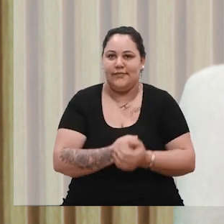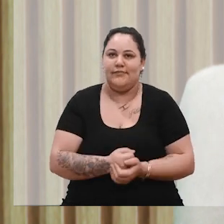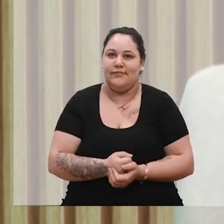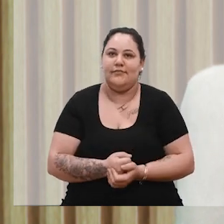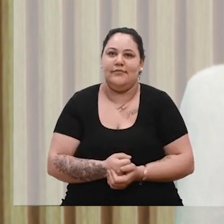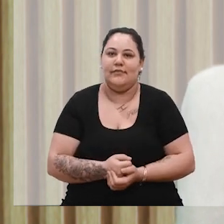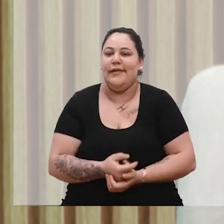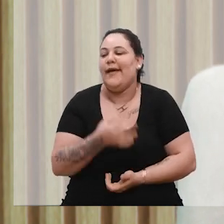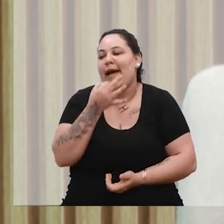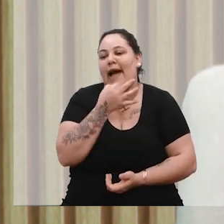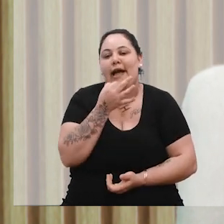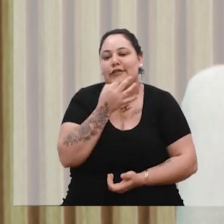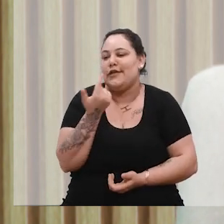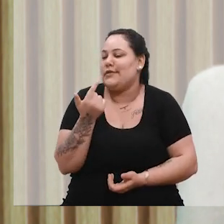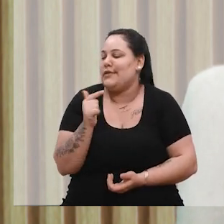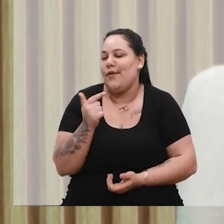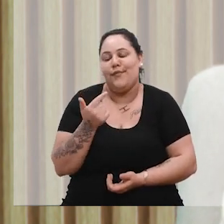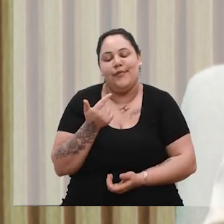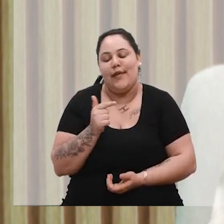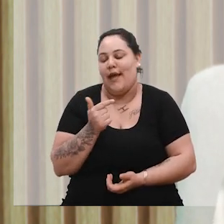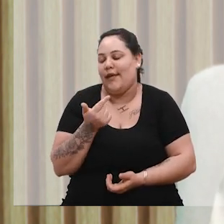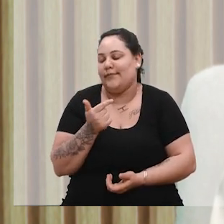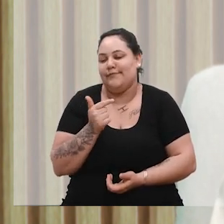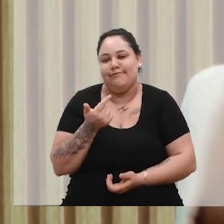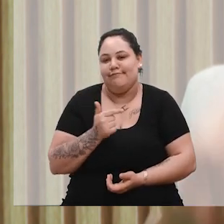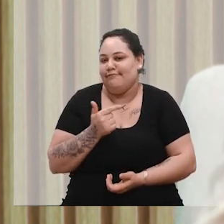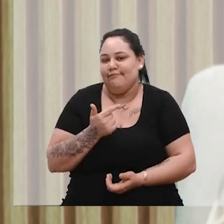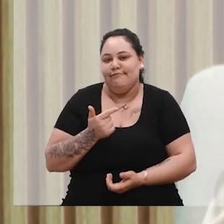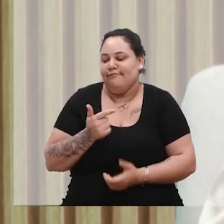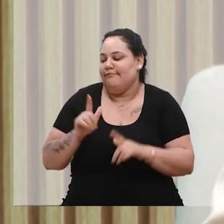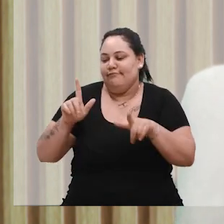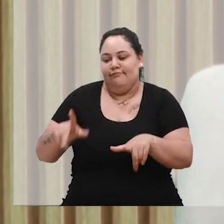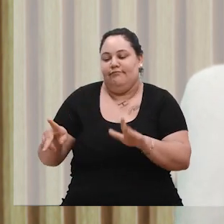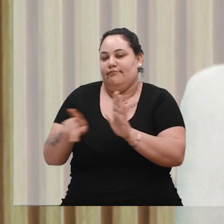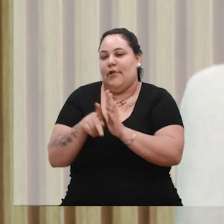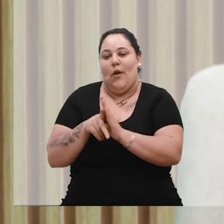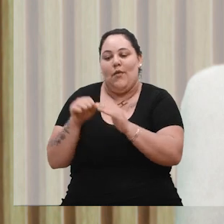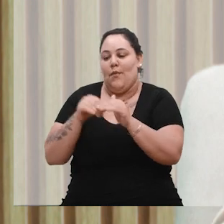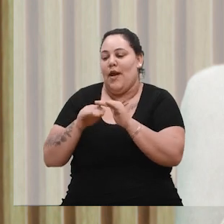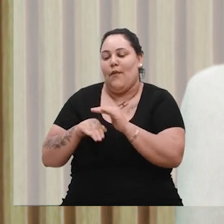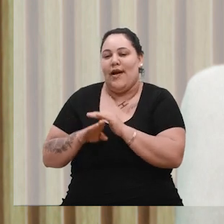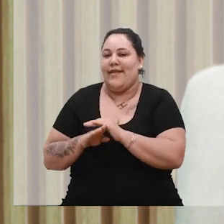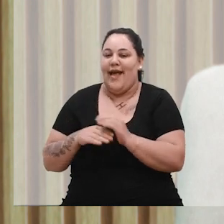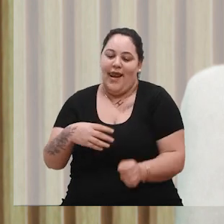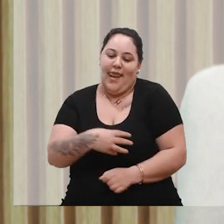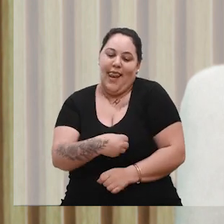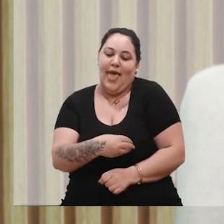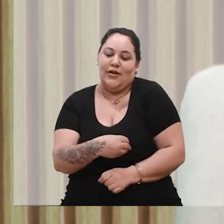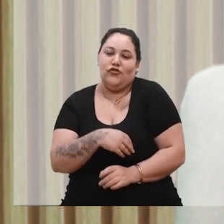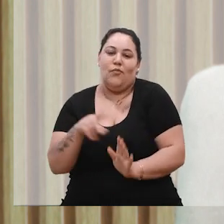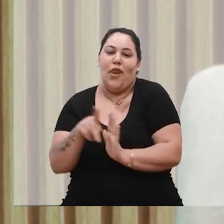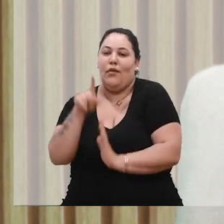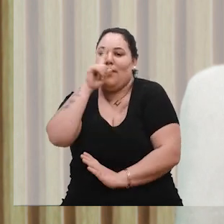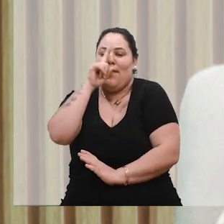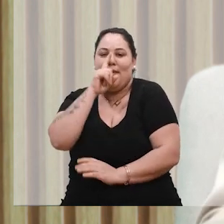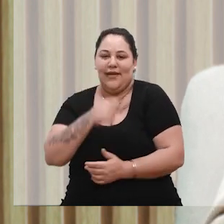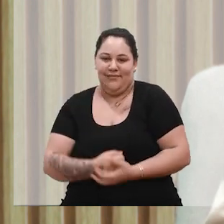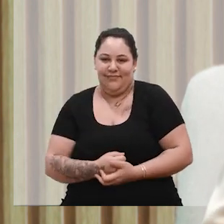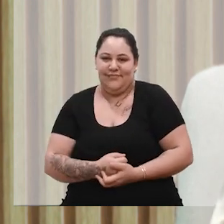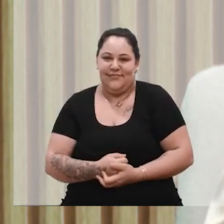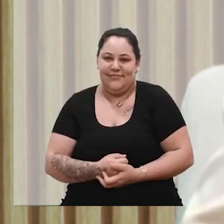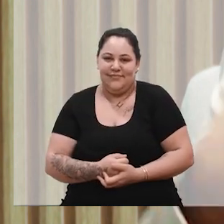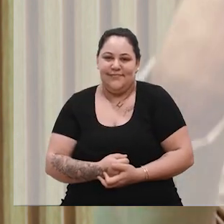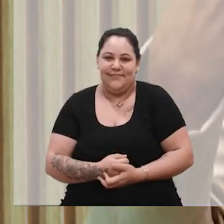Caxias não tem banco de leite. E aí a gente via em outros municípios, às vezes muito menores, ter uma estrutura. E